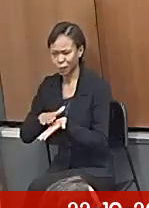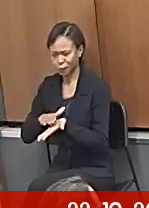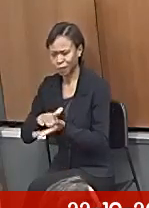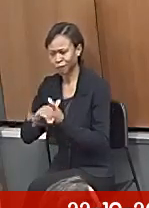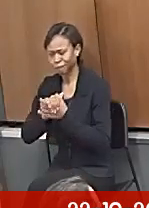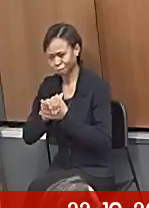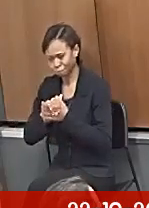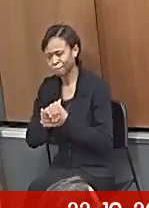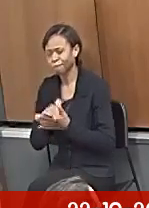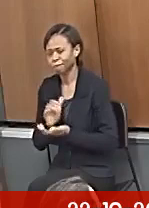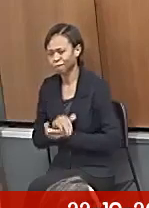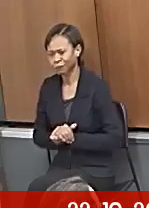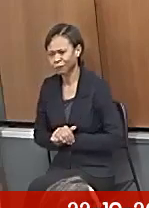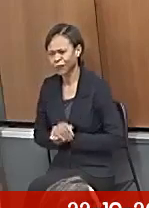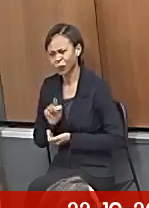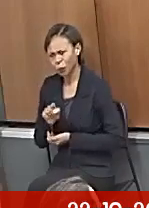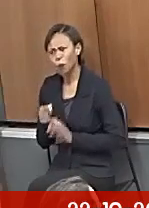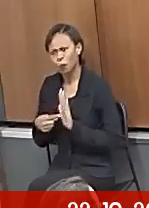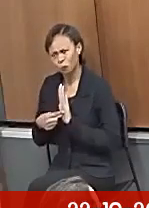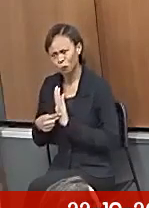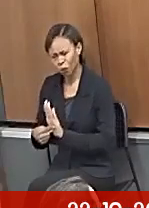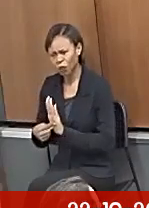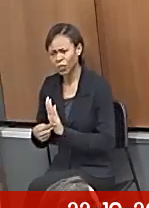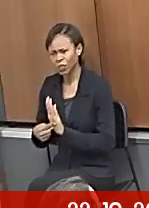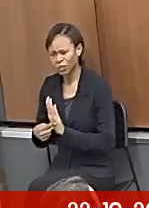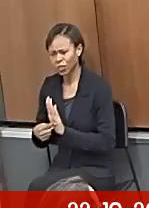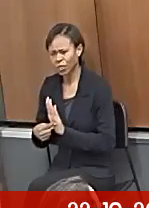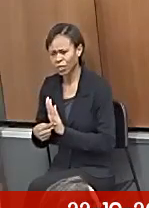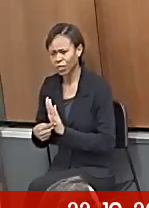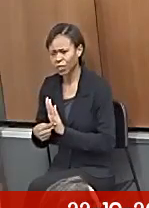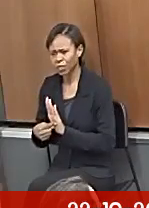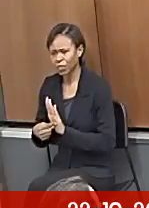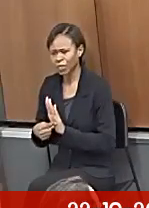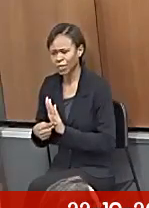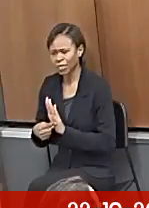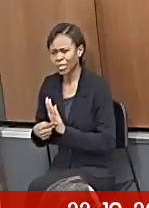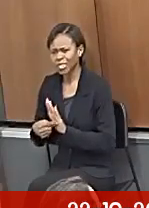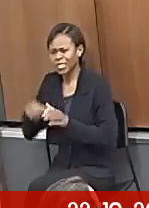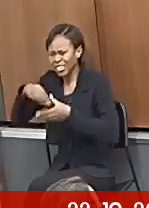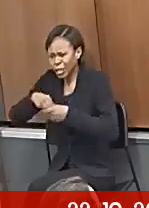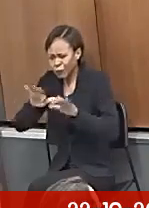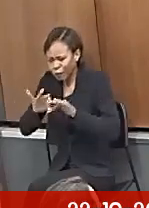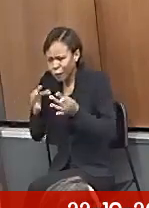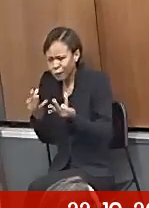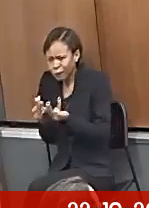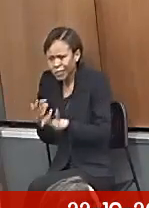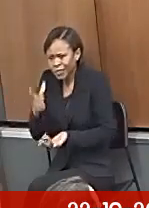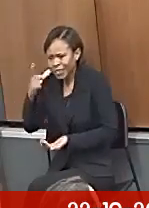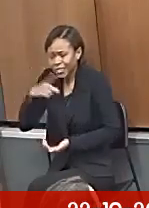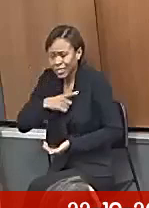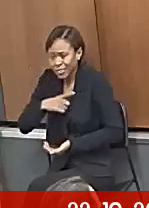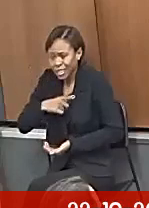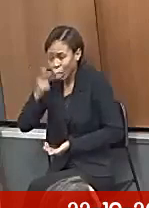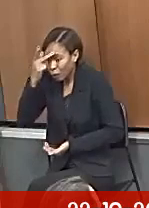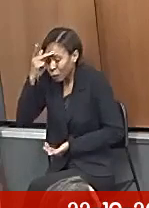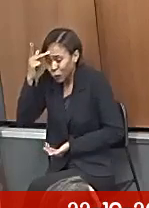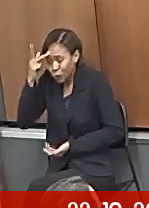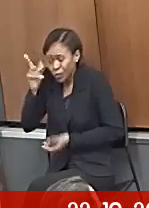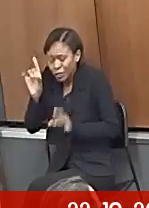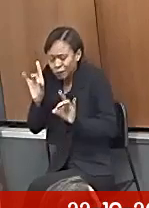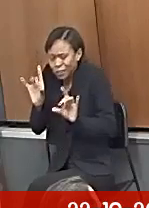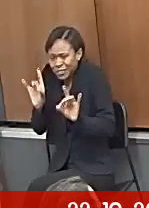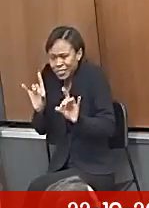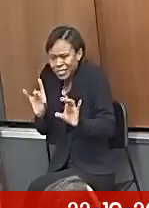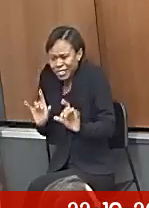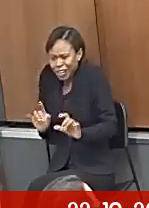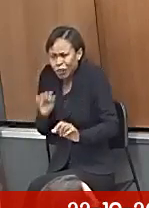E demonstra quem tem um ser especial na família que busca lá no fundo